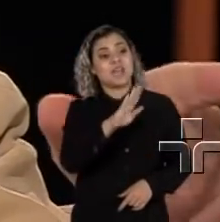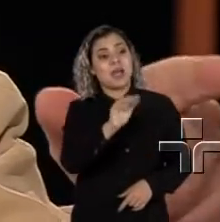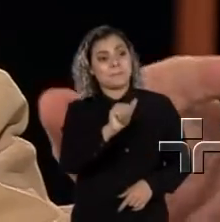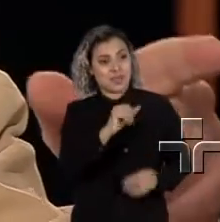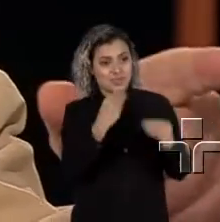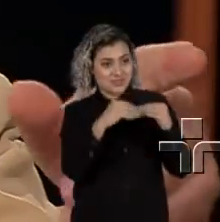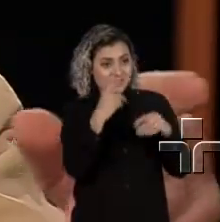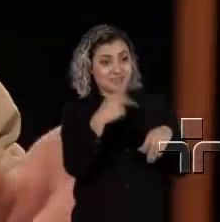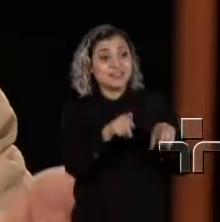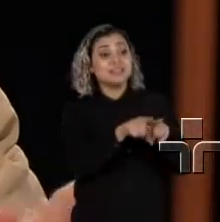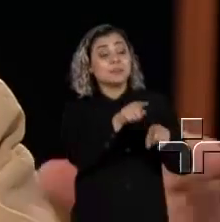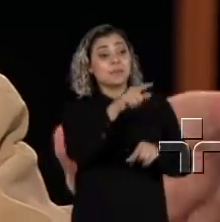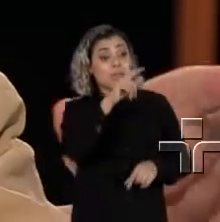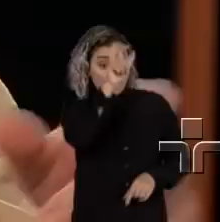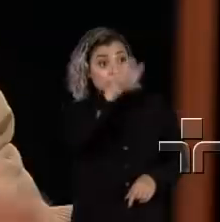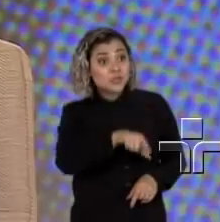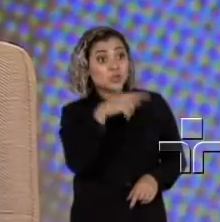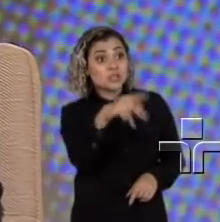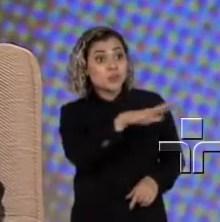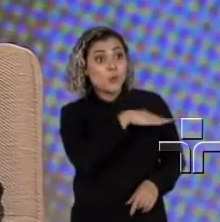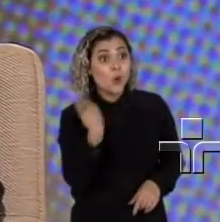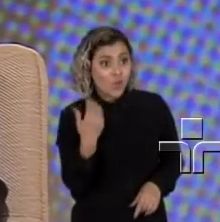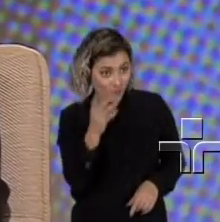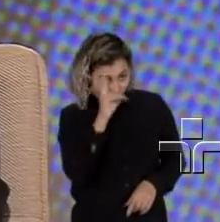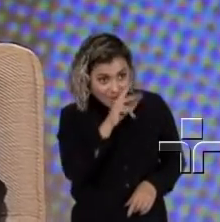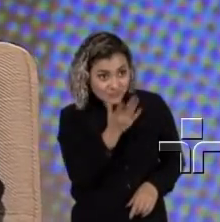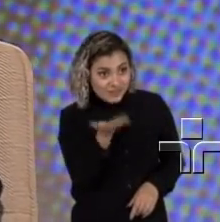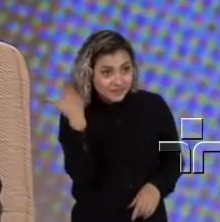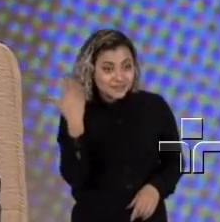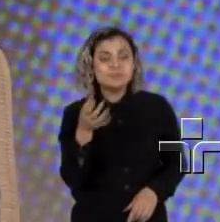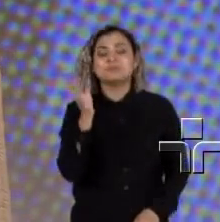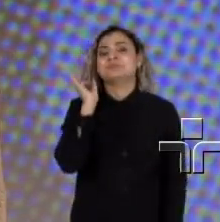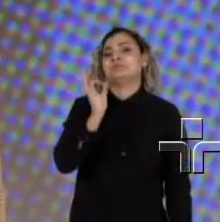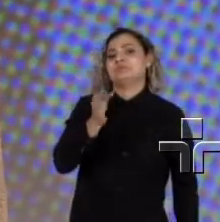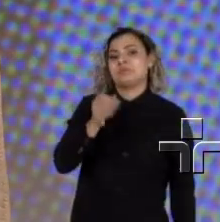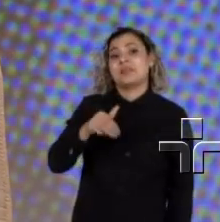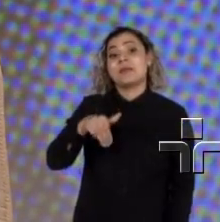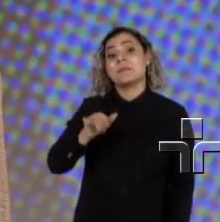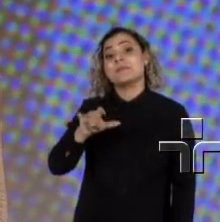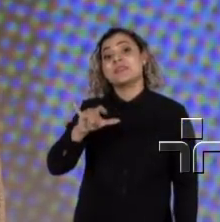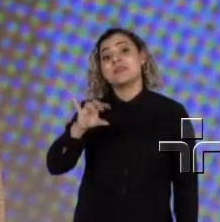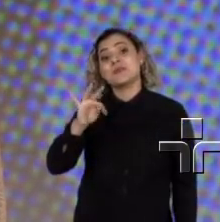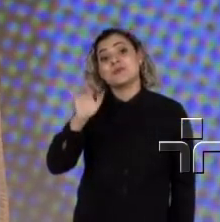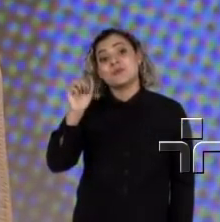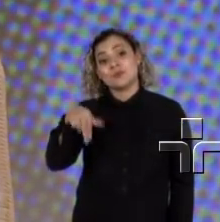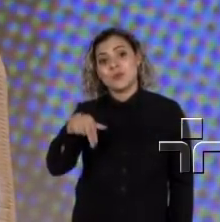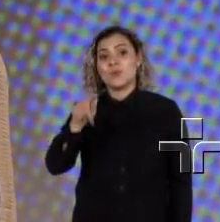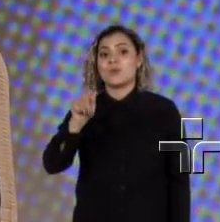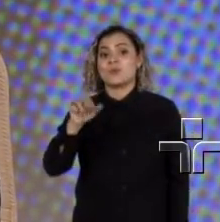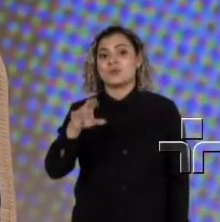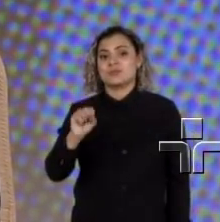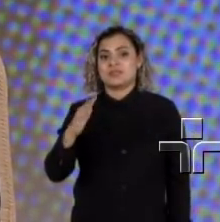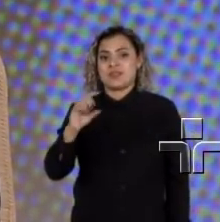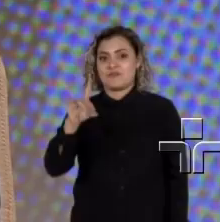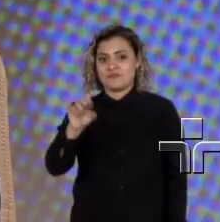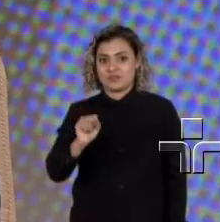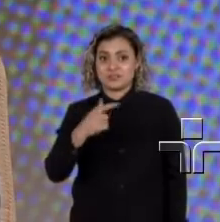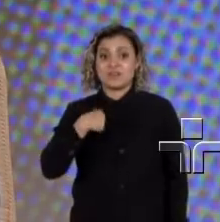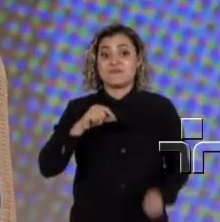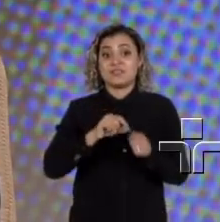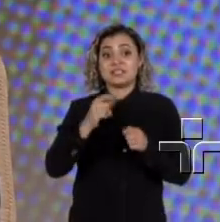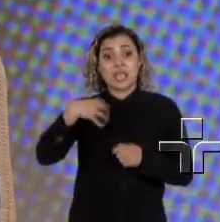morte do teu personagem. Pô. A Rainha Diaba, o Milton Gonçalves, ele faz a Rainha